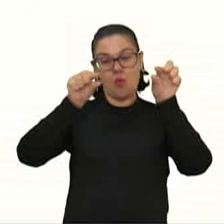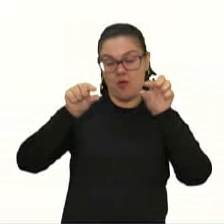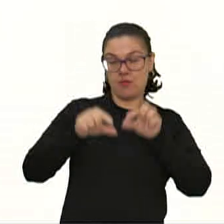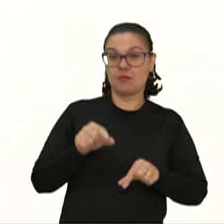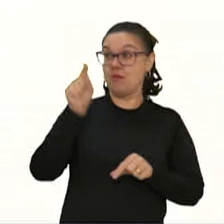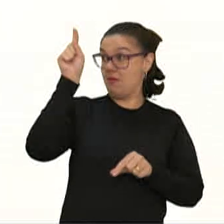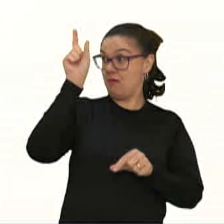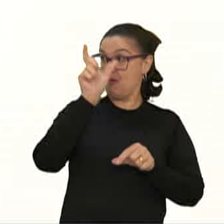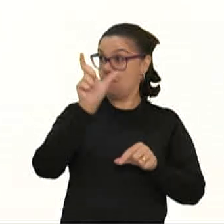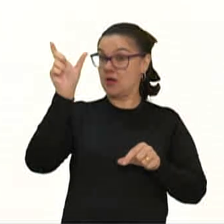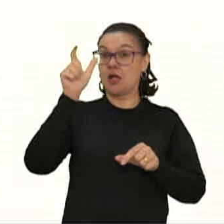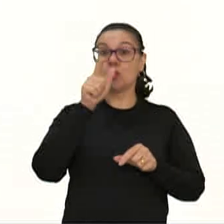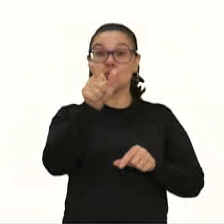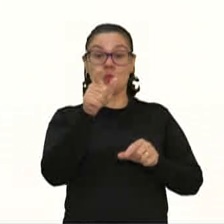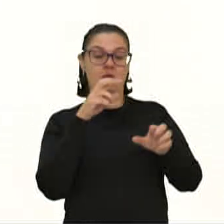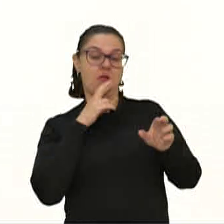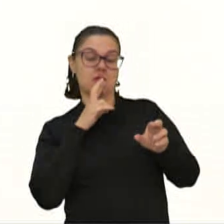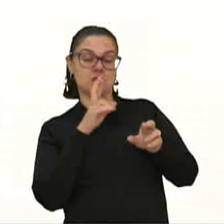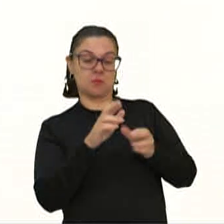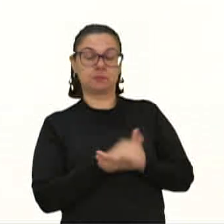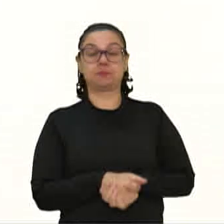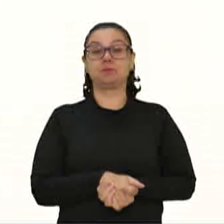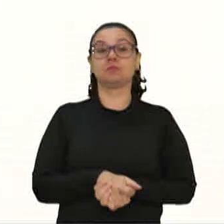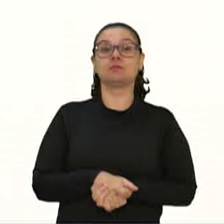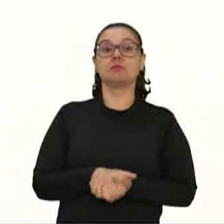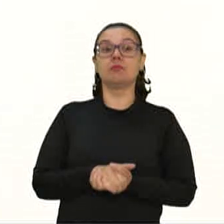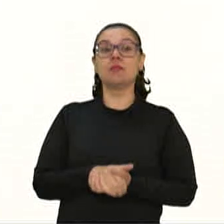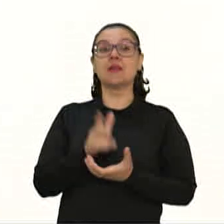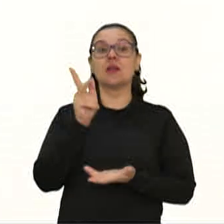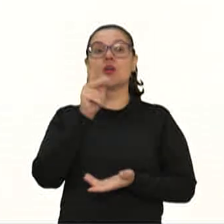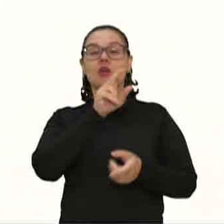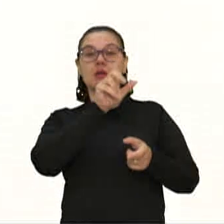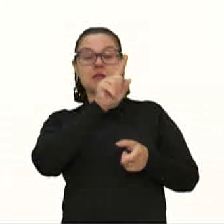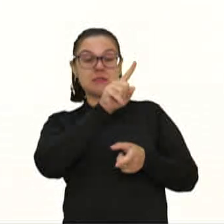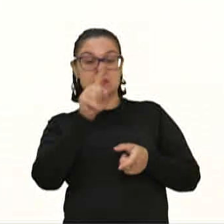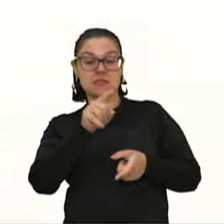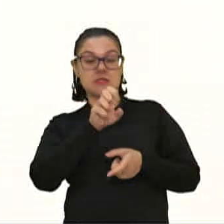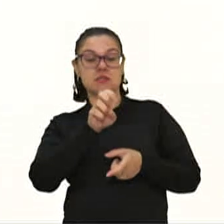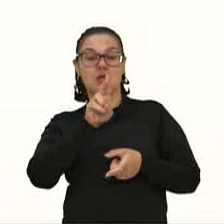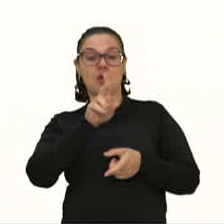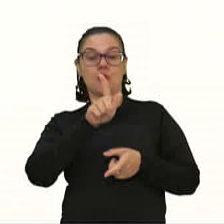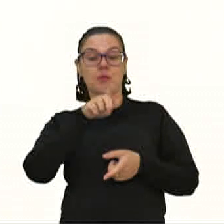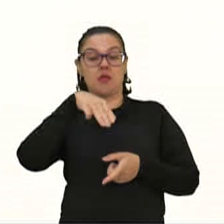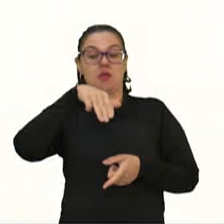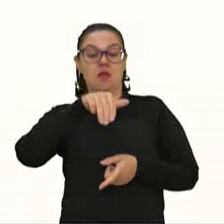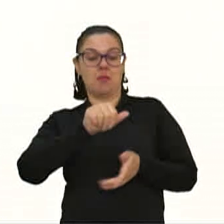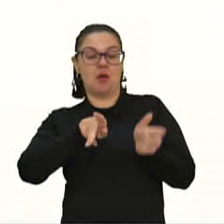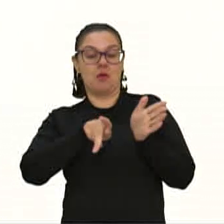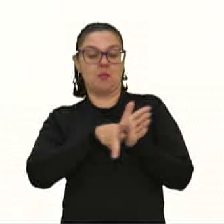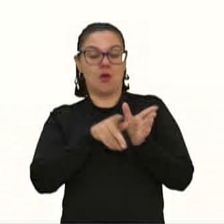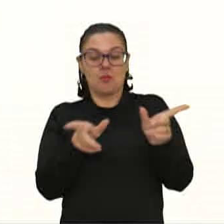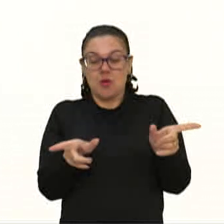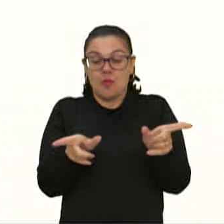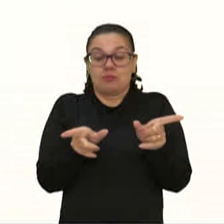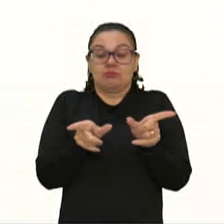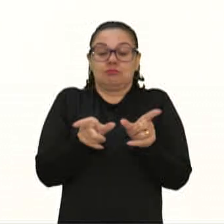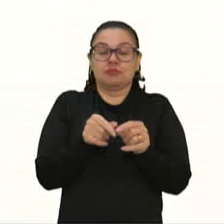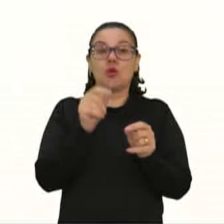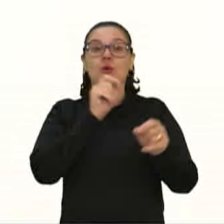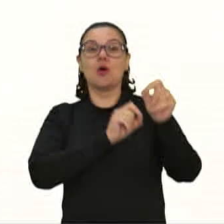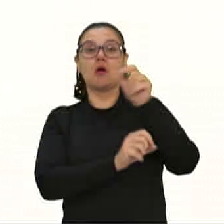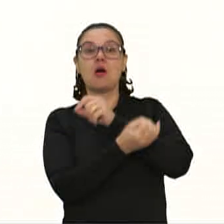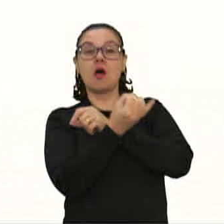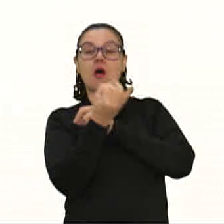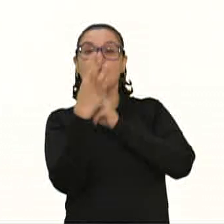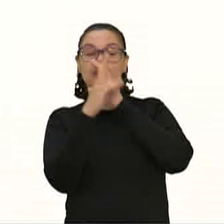destaque, responda com suas palavras. Chamamos zeugma a supressão ou apagamento de